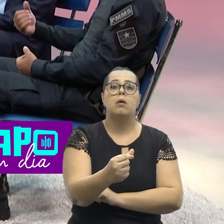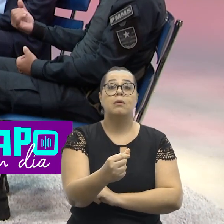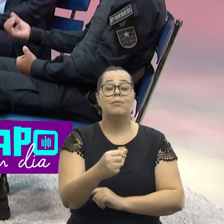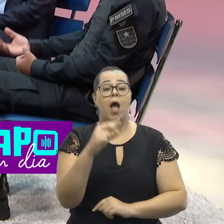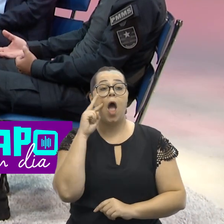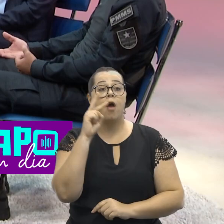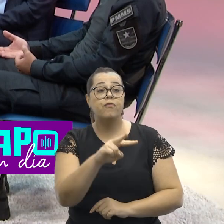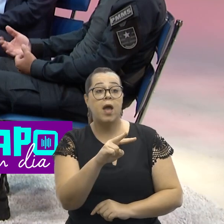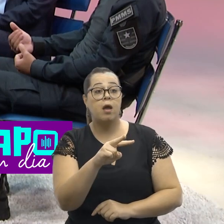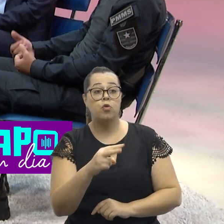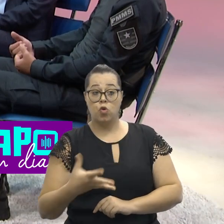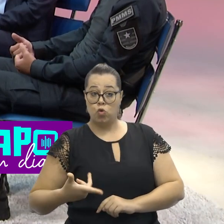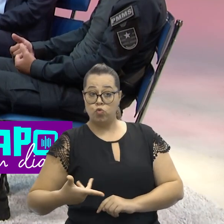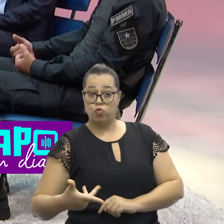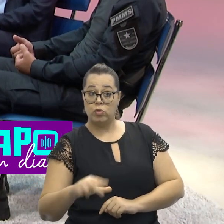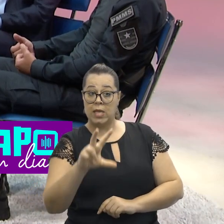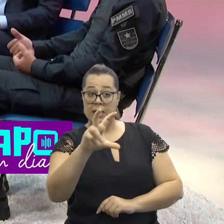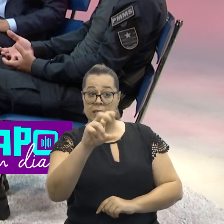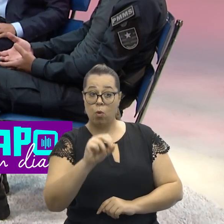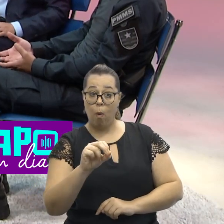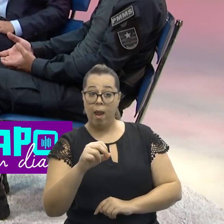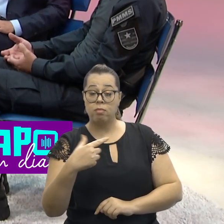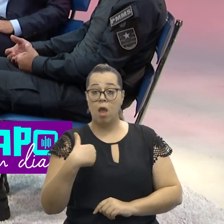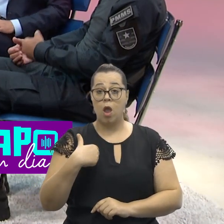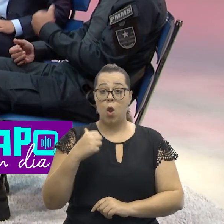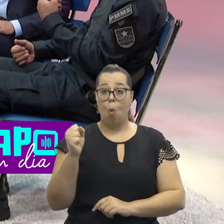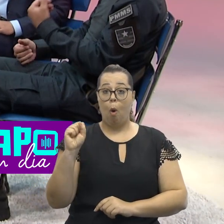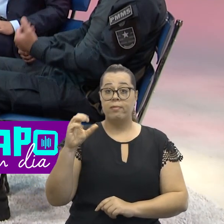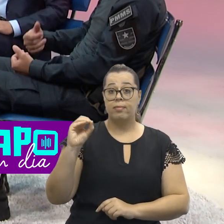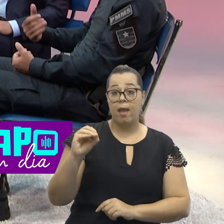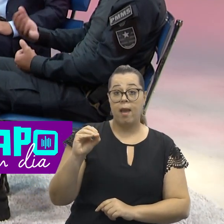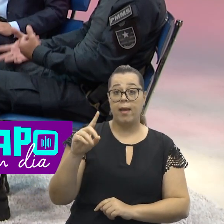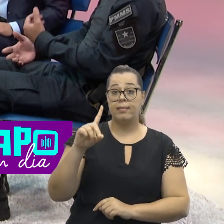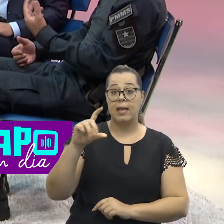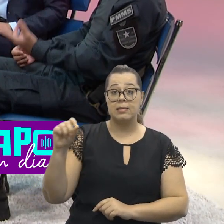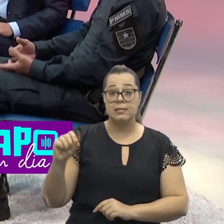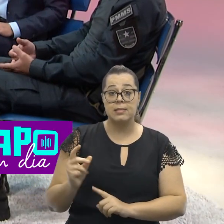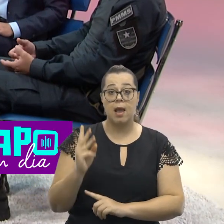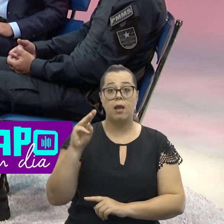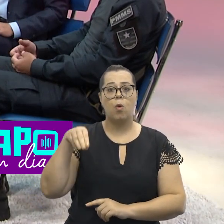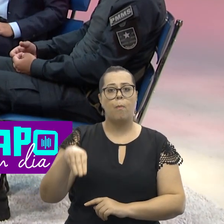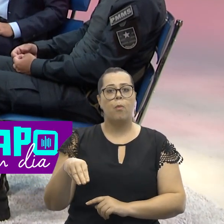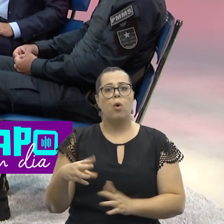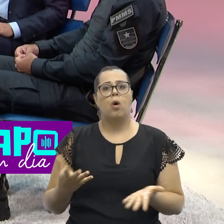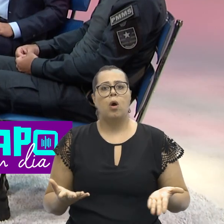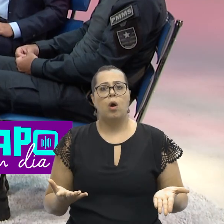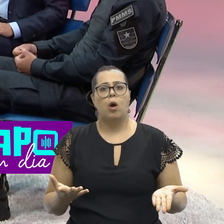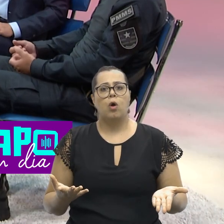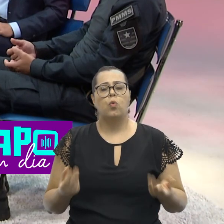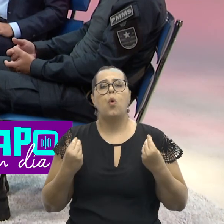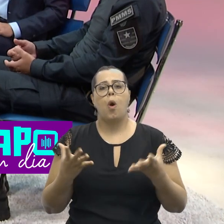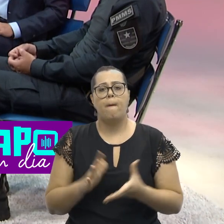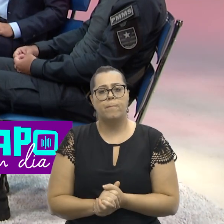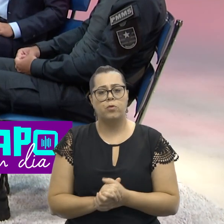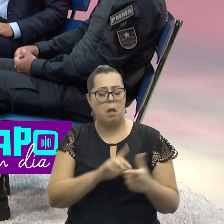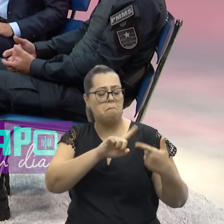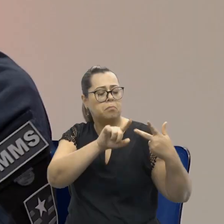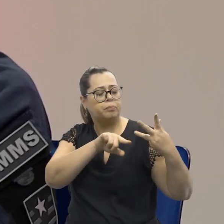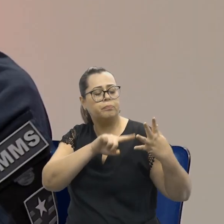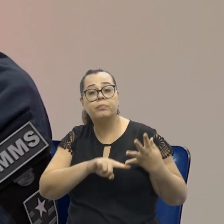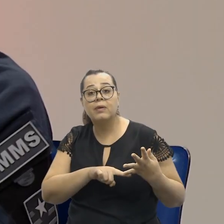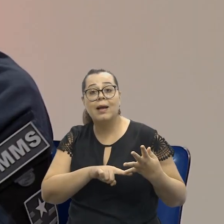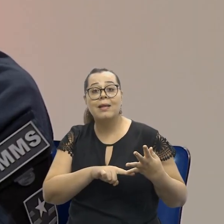É a pessoa que poderia ter uma placa ali dizendo que a velocidade é 50 e ela está 80, 100, 120. Então são elementos